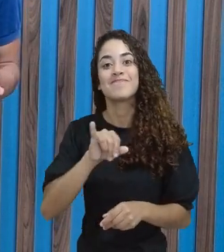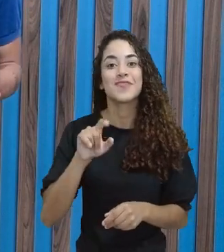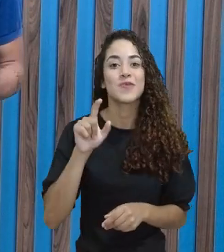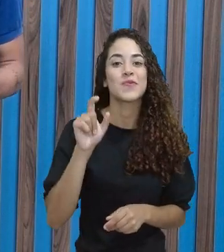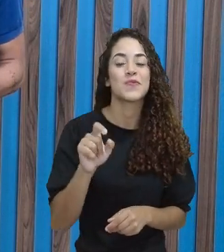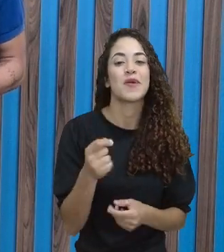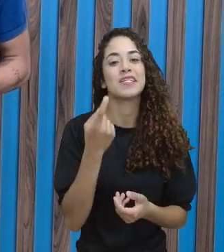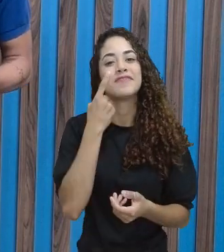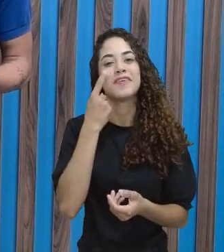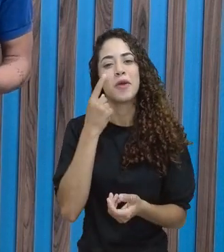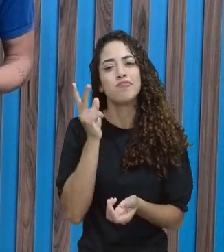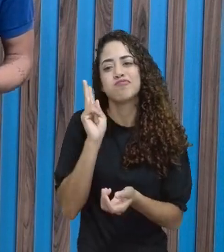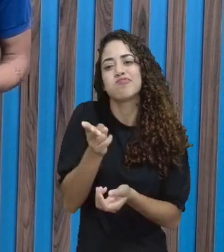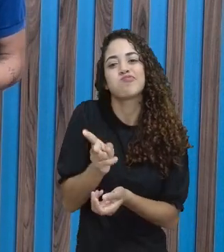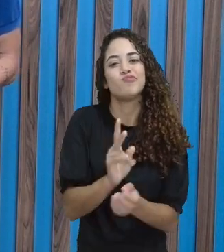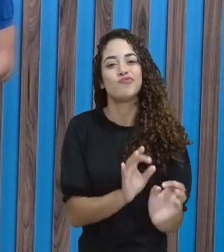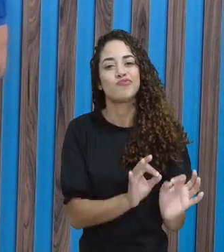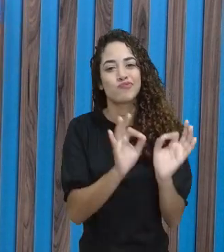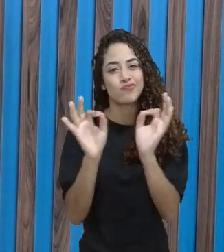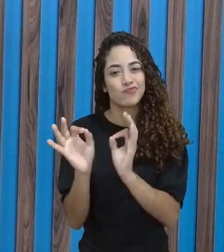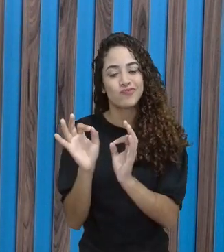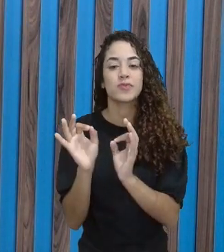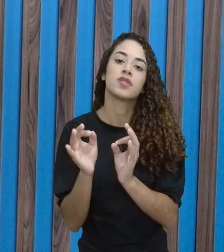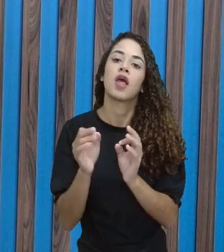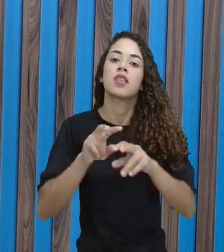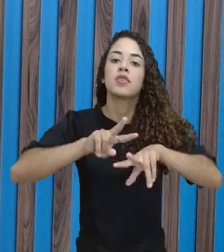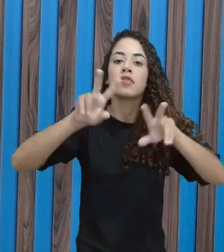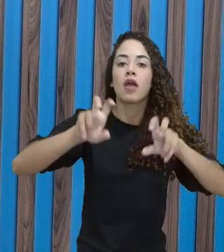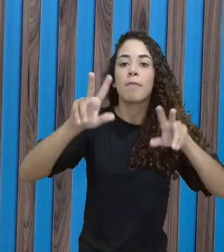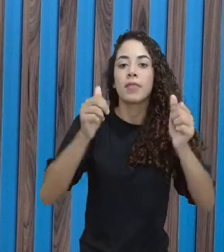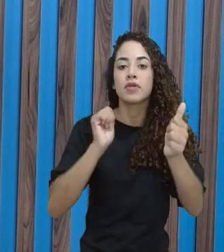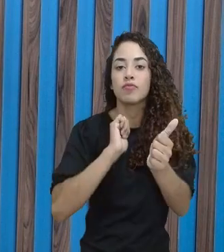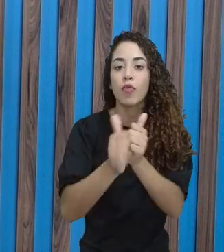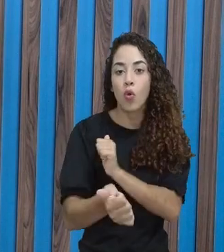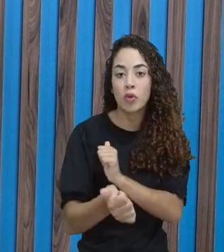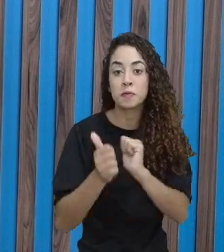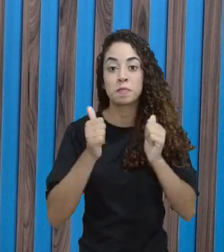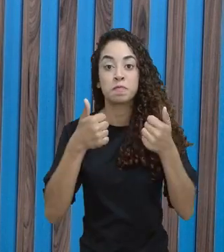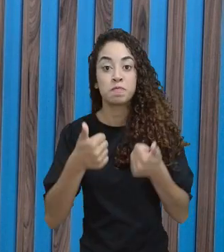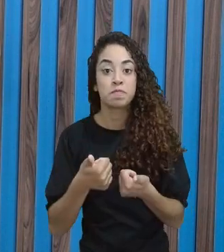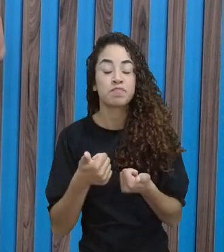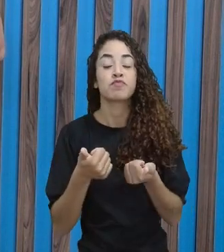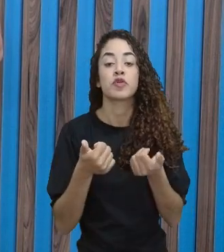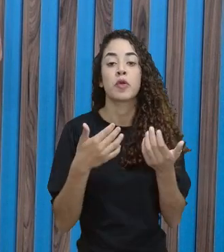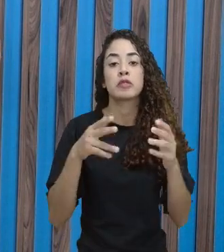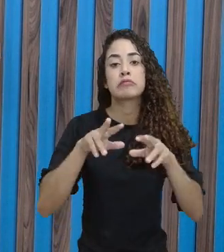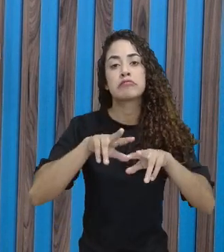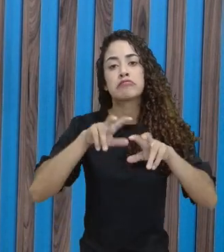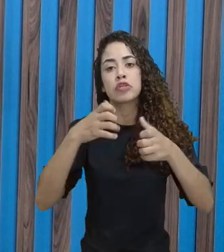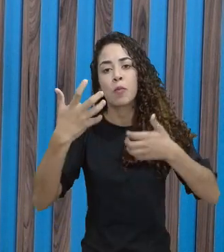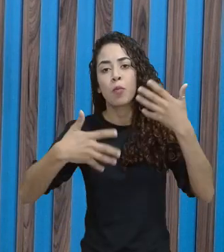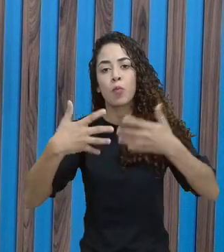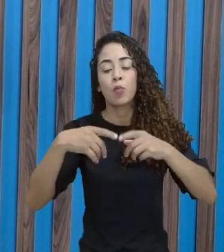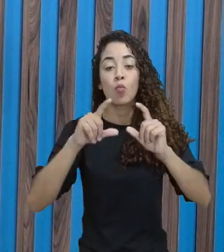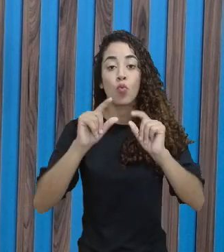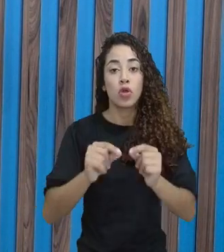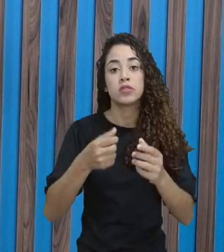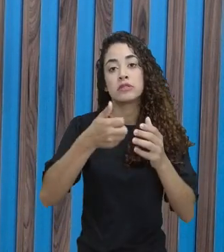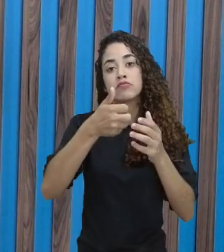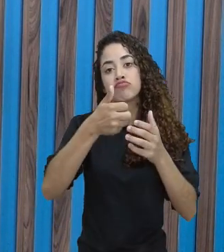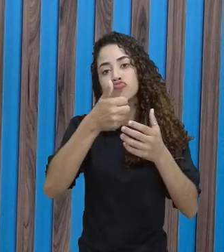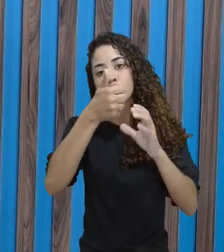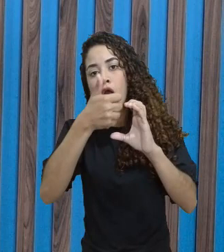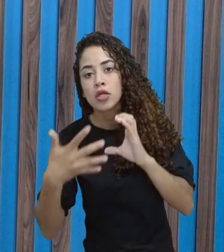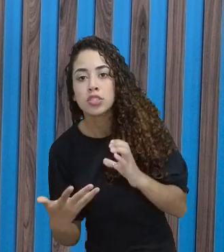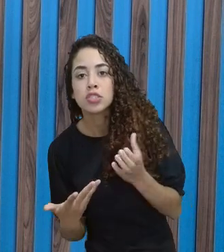a continuidade que a gente está falando sobre os esportes, né? Então a gente falou um pouquinho sobre as definições, como é que a